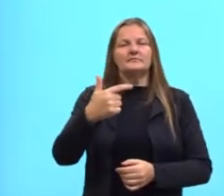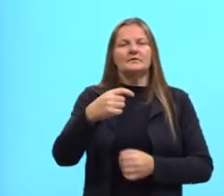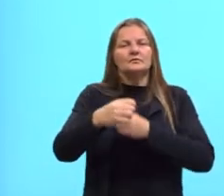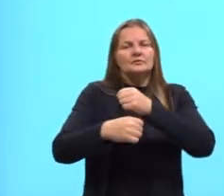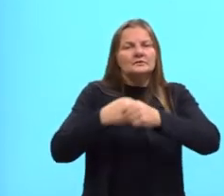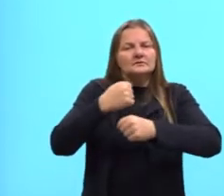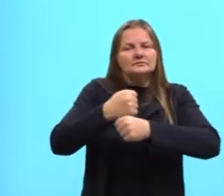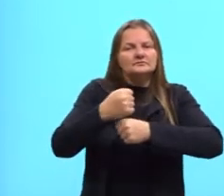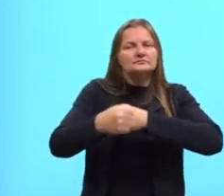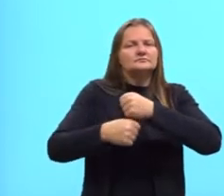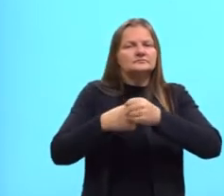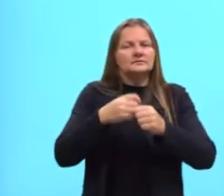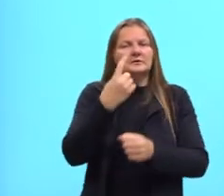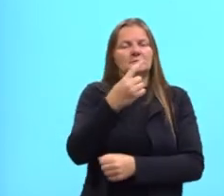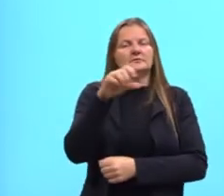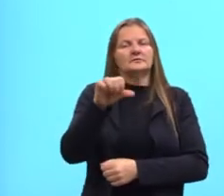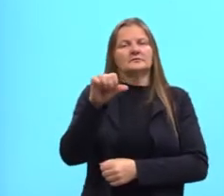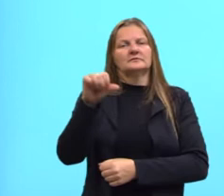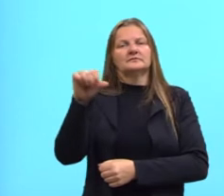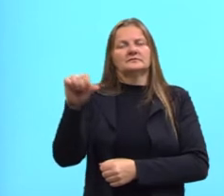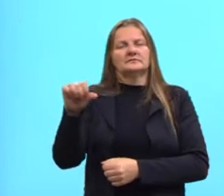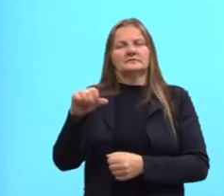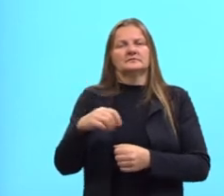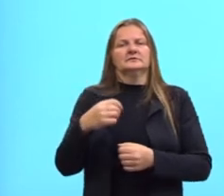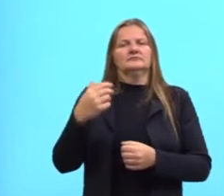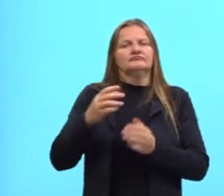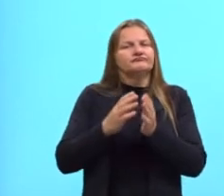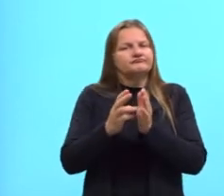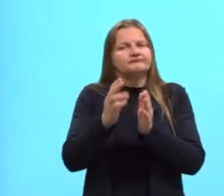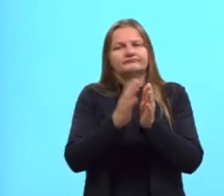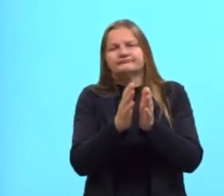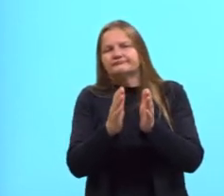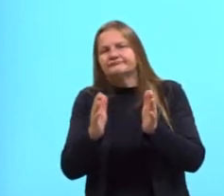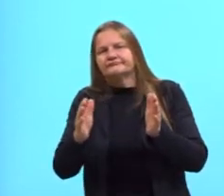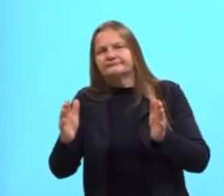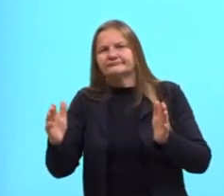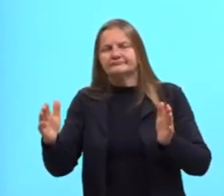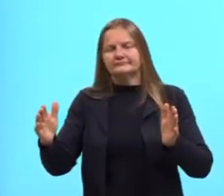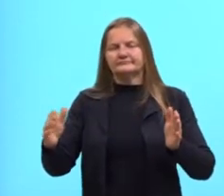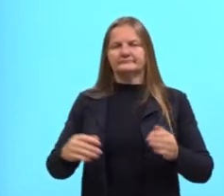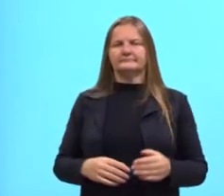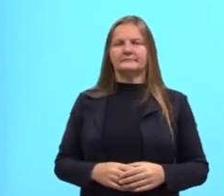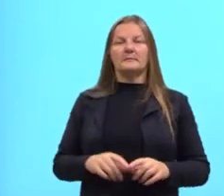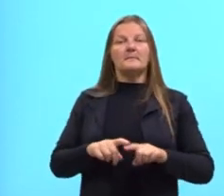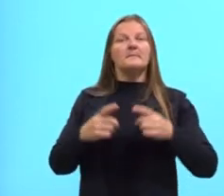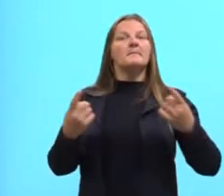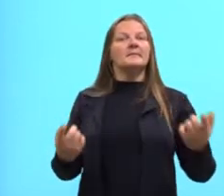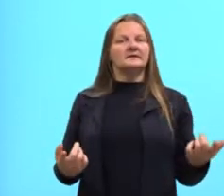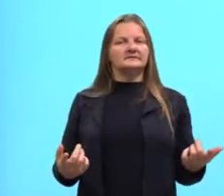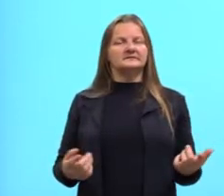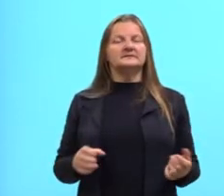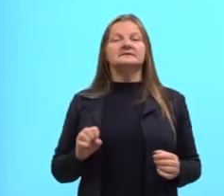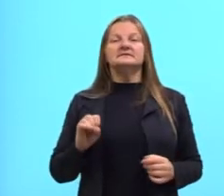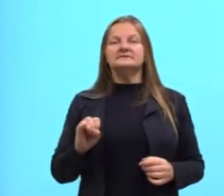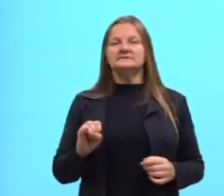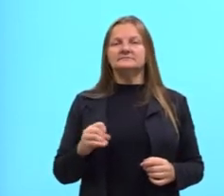segundo ano de pesquisa 1999 e assim por diante tá mas se por acaso eu tenho